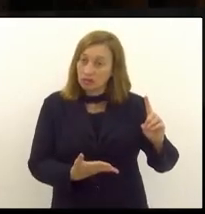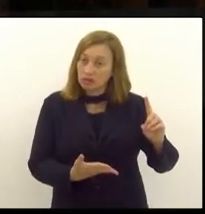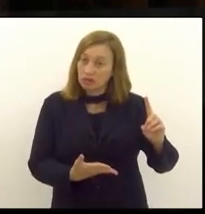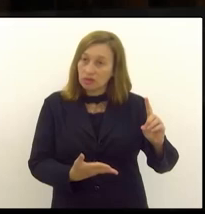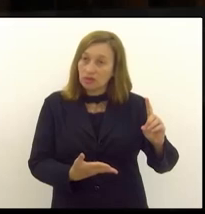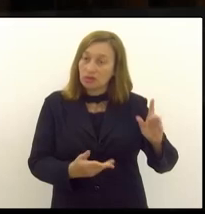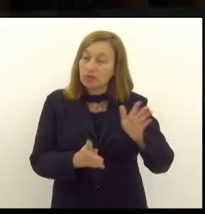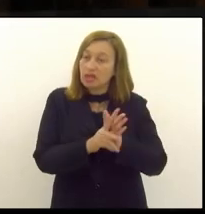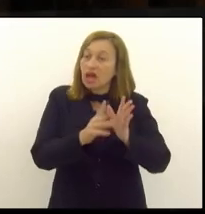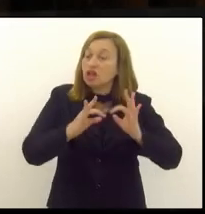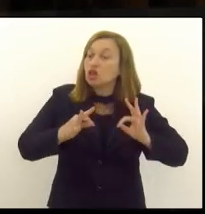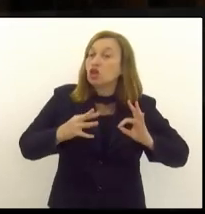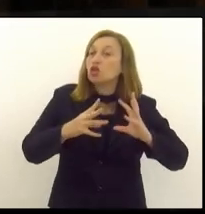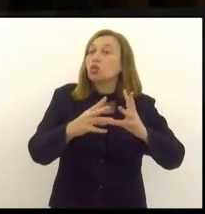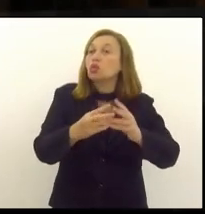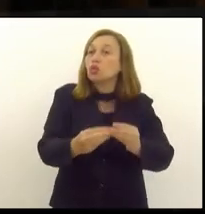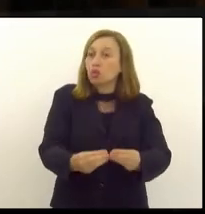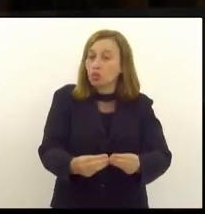destaque, de tanto